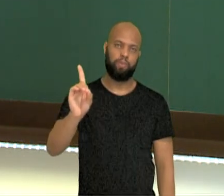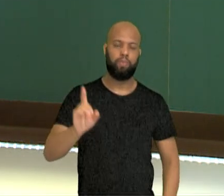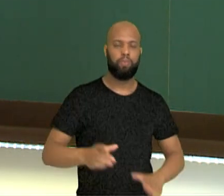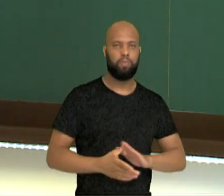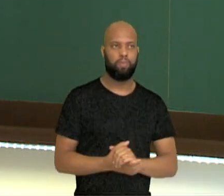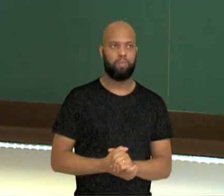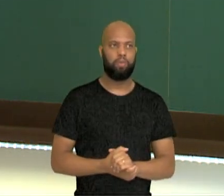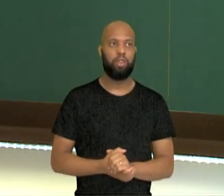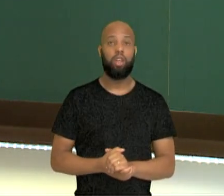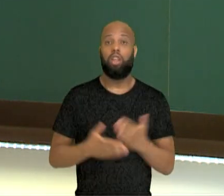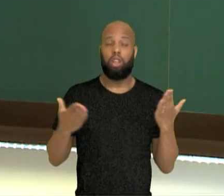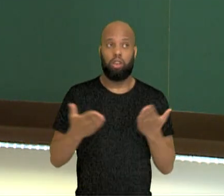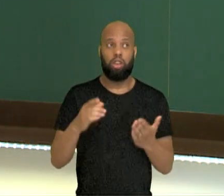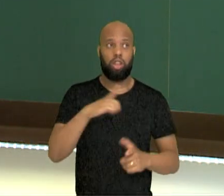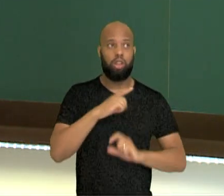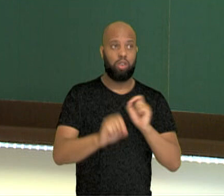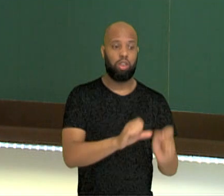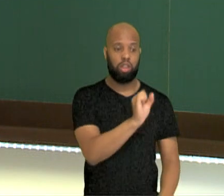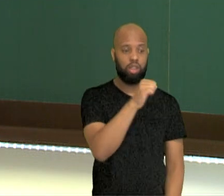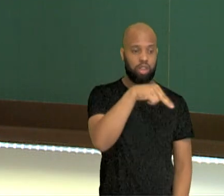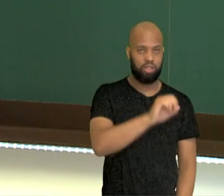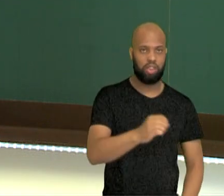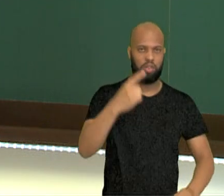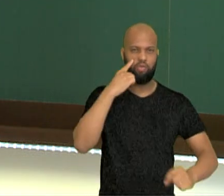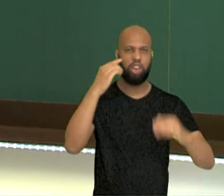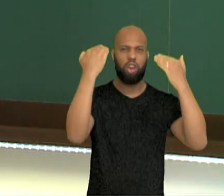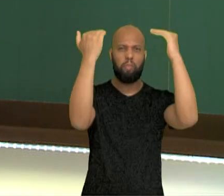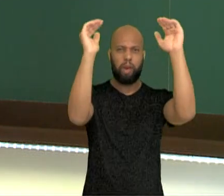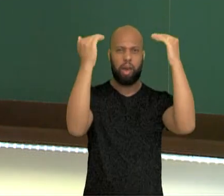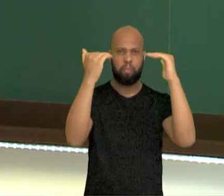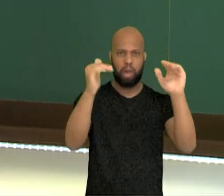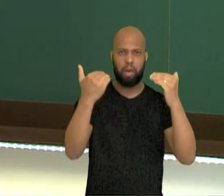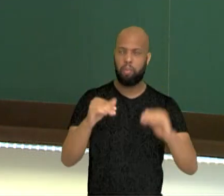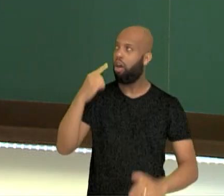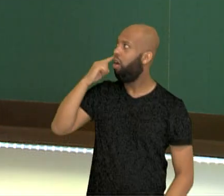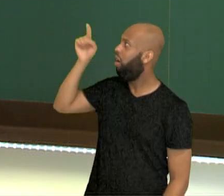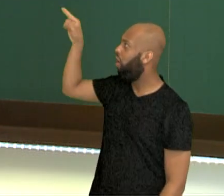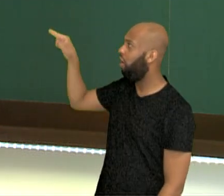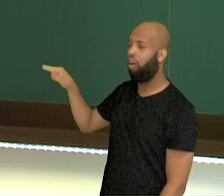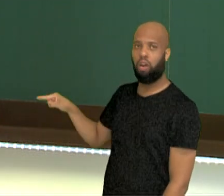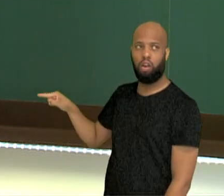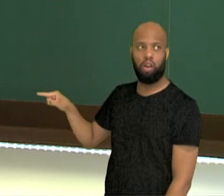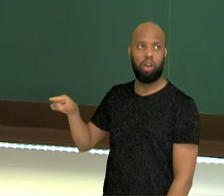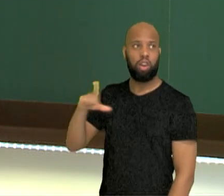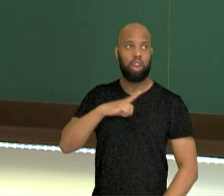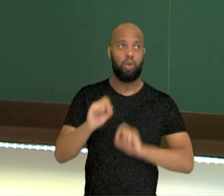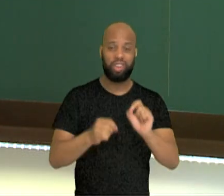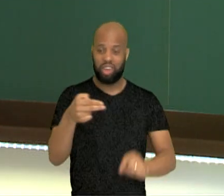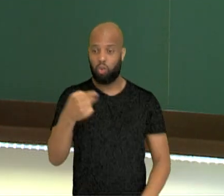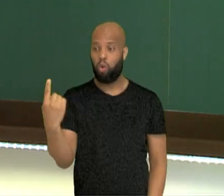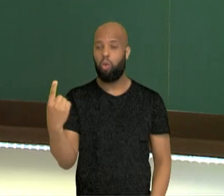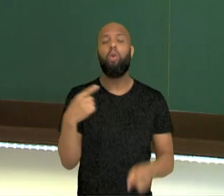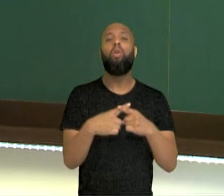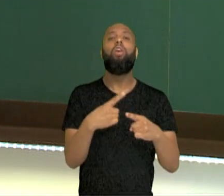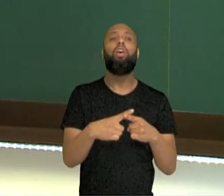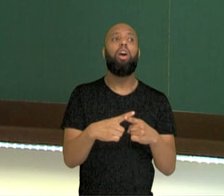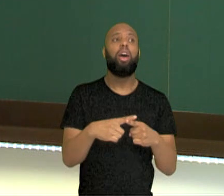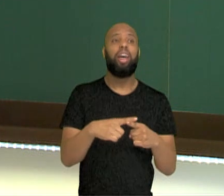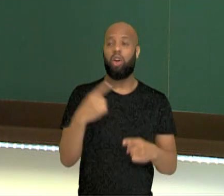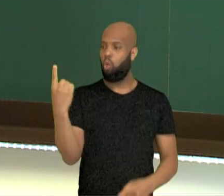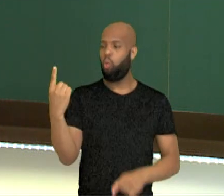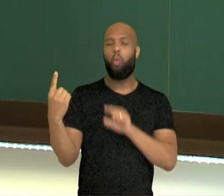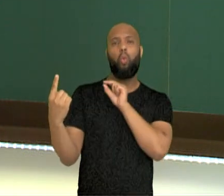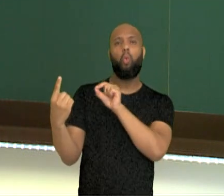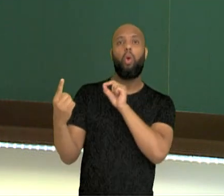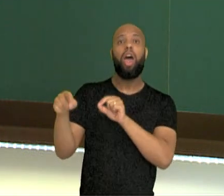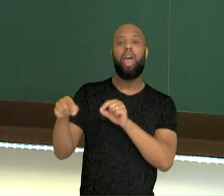parâmetro D. Então aqui, seno de π sobre 6 vezes 2 mais D igual a 1, lembrando que esse 1 ele vem lá do raio unitário